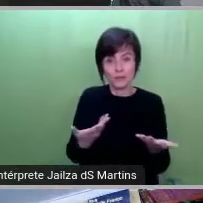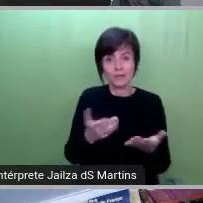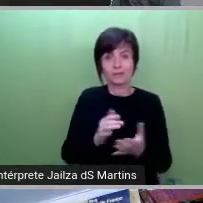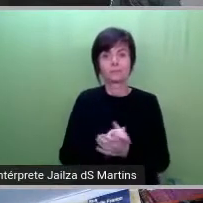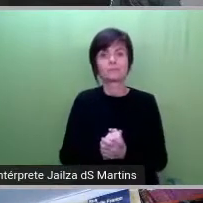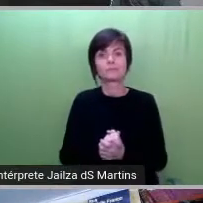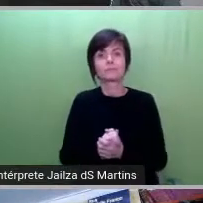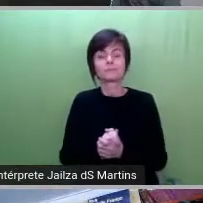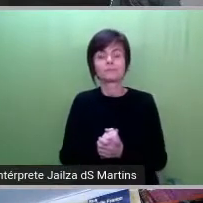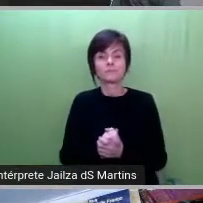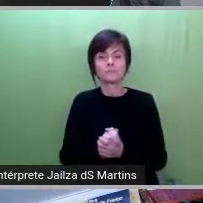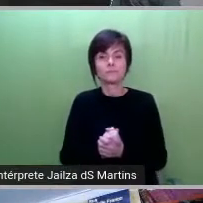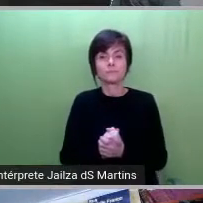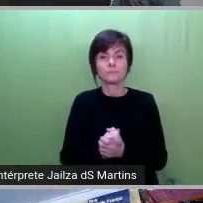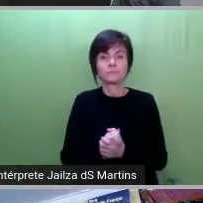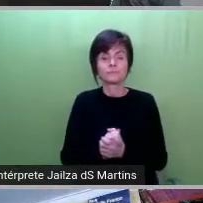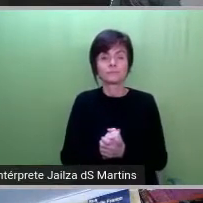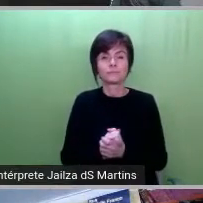financeira,